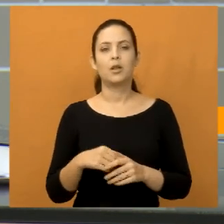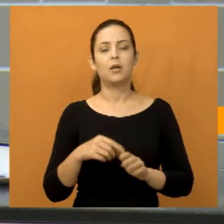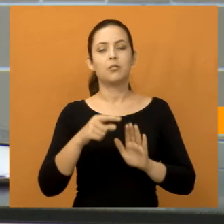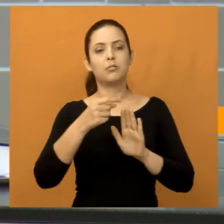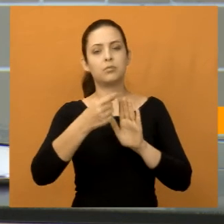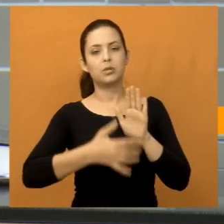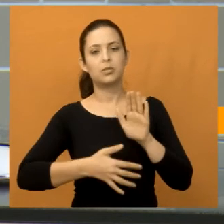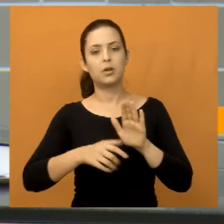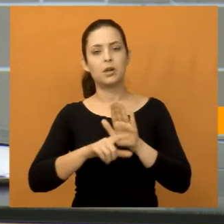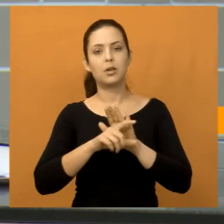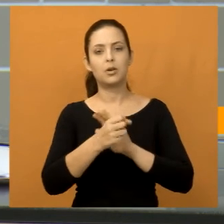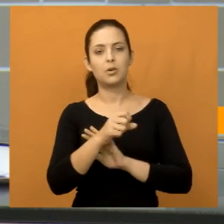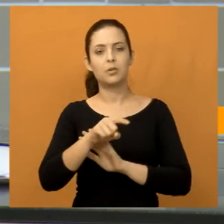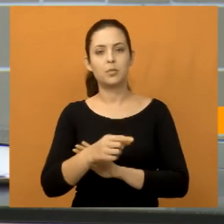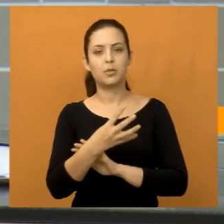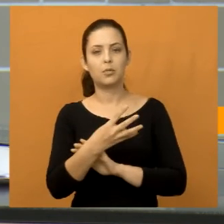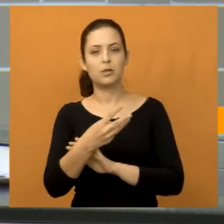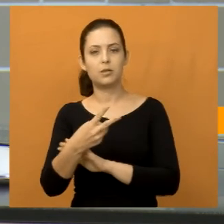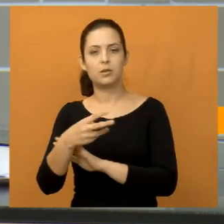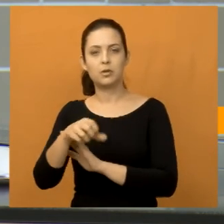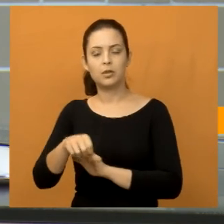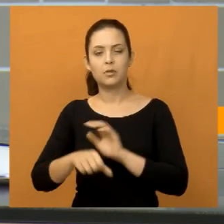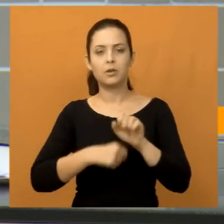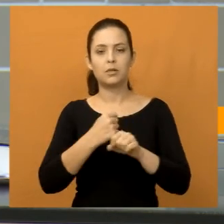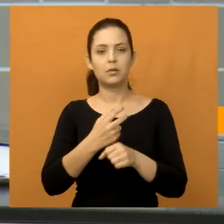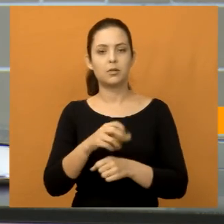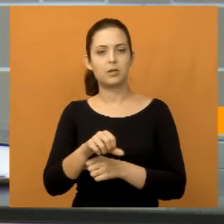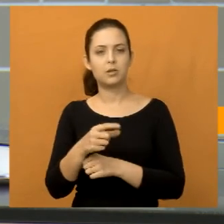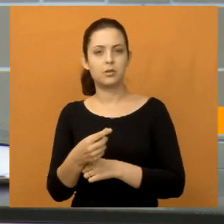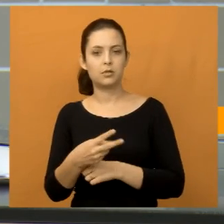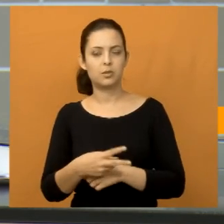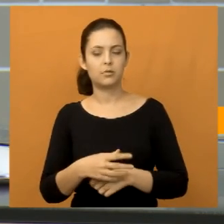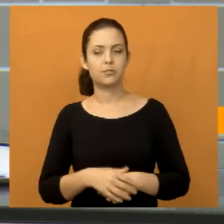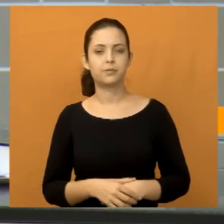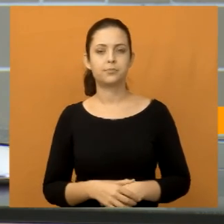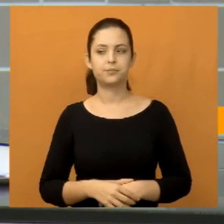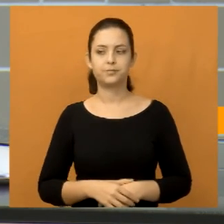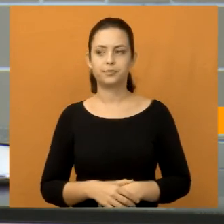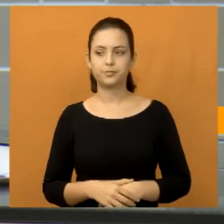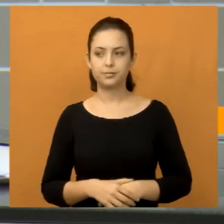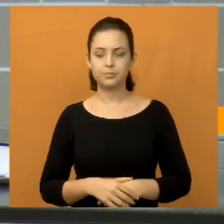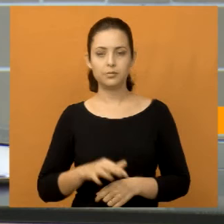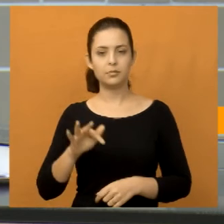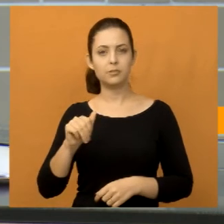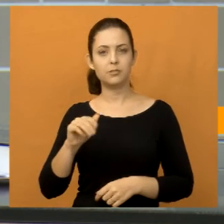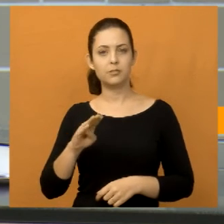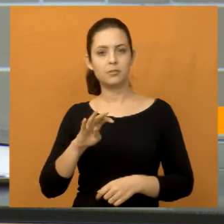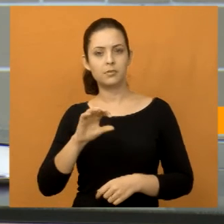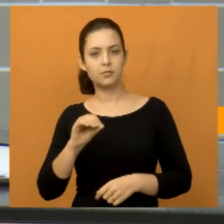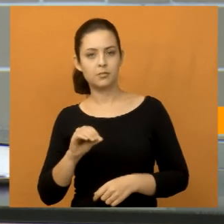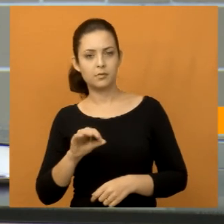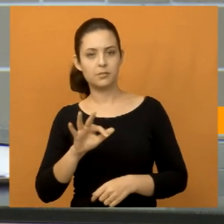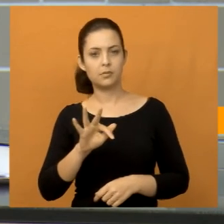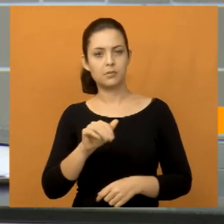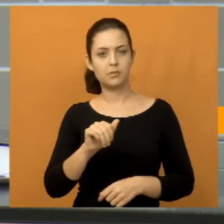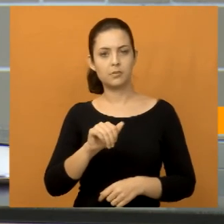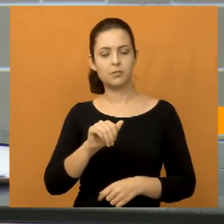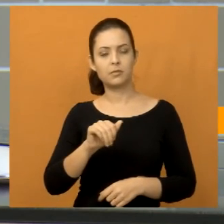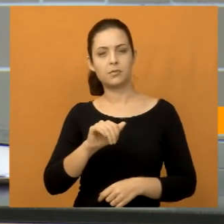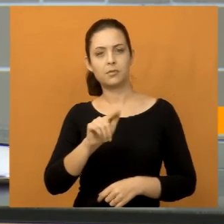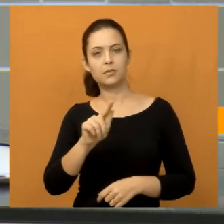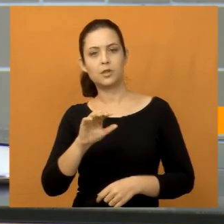nº 8.429, de 92, Fábio César Fagionato dos Santos